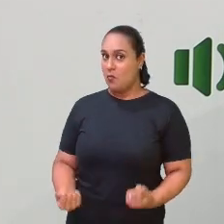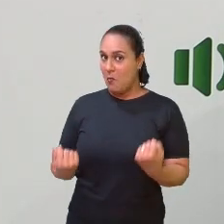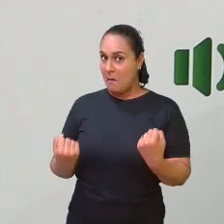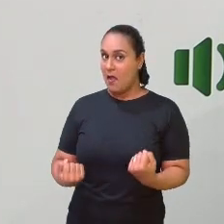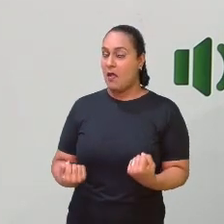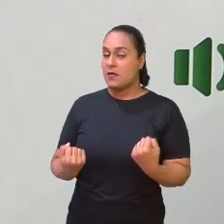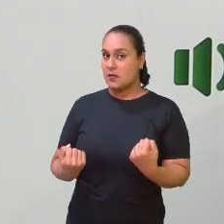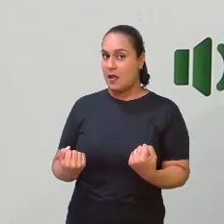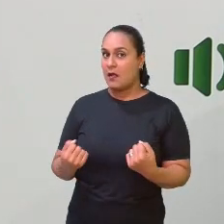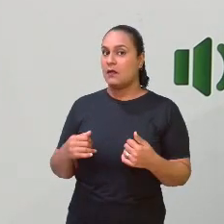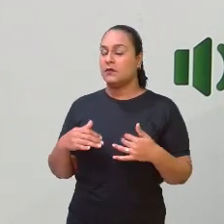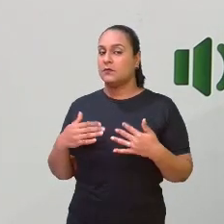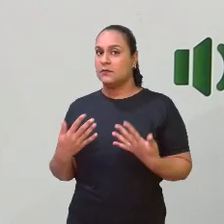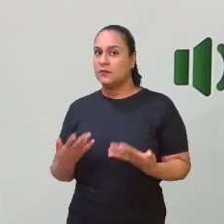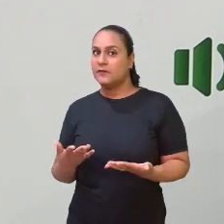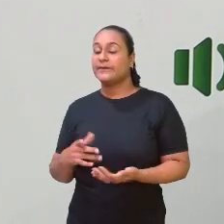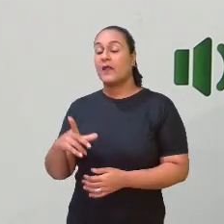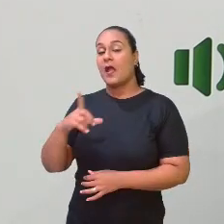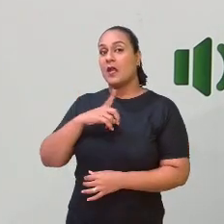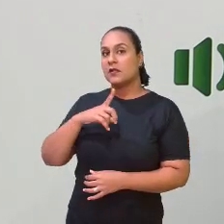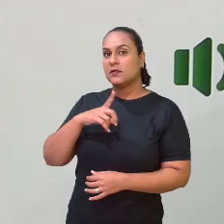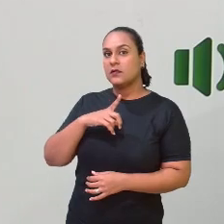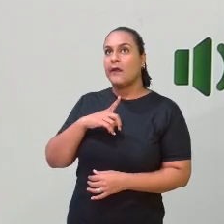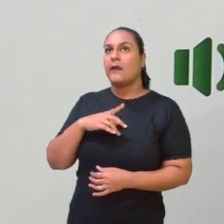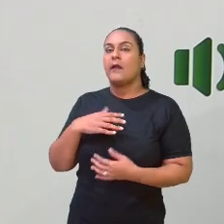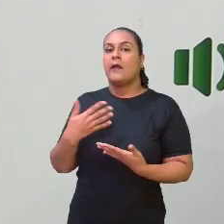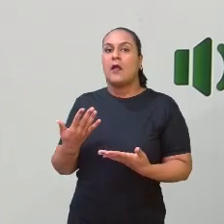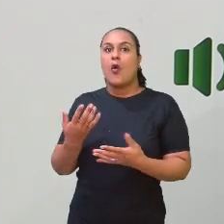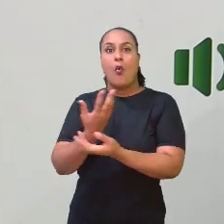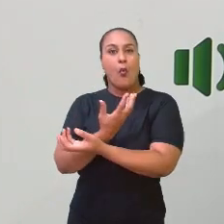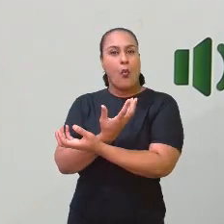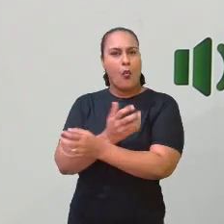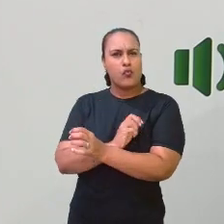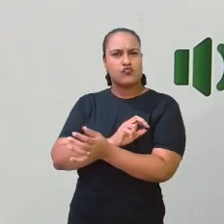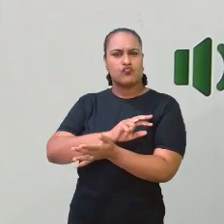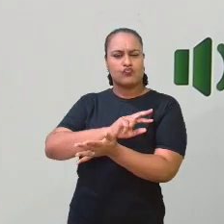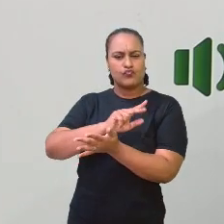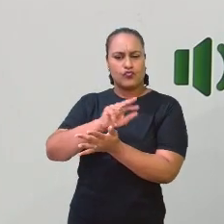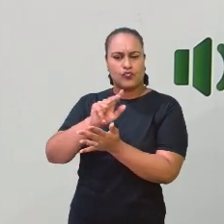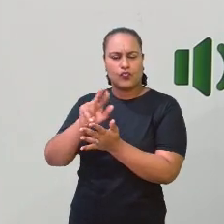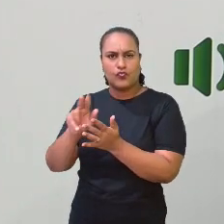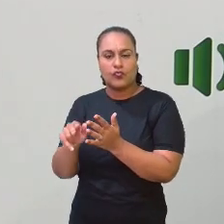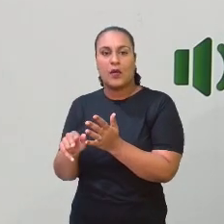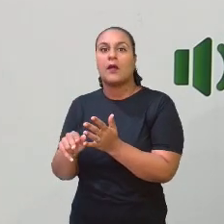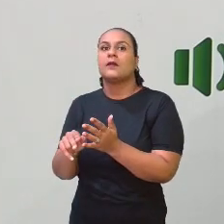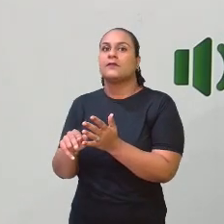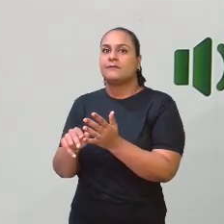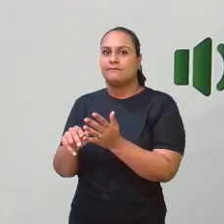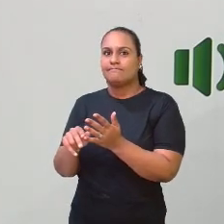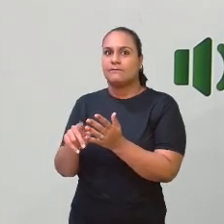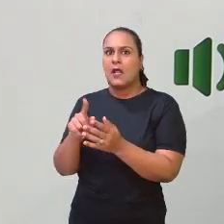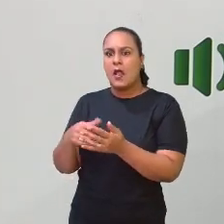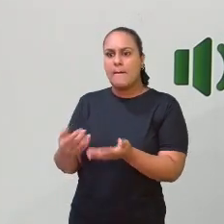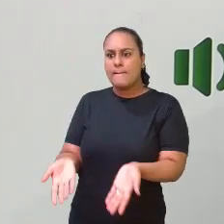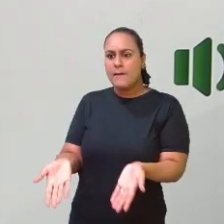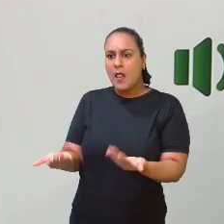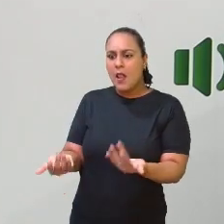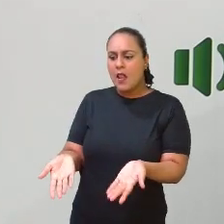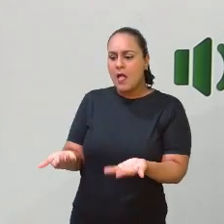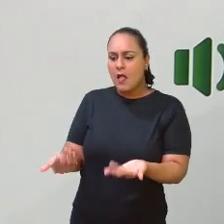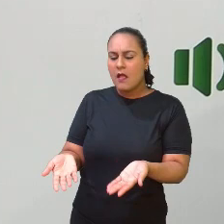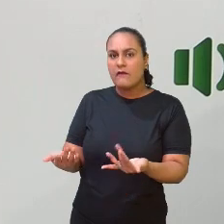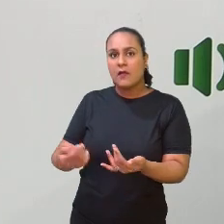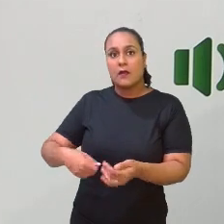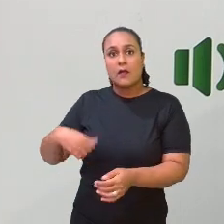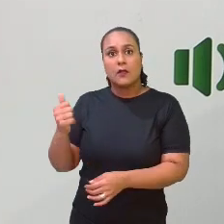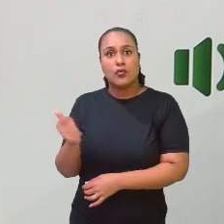pesados. Apesar de a gente ter muitos ossos, eles conseguem ser mais leves do que